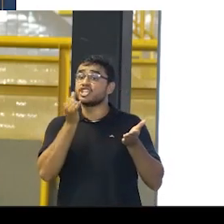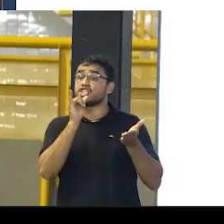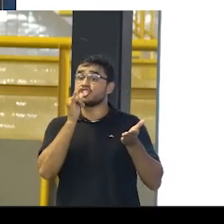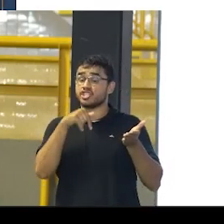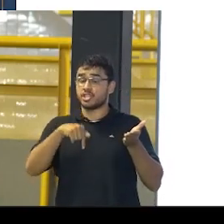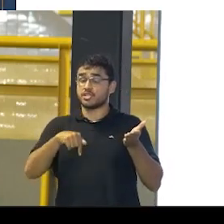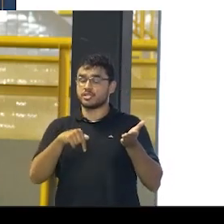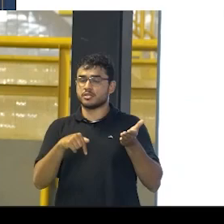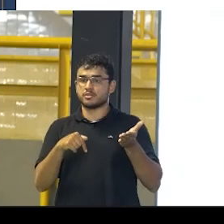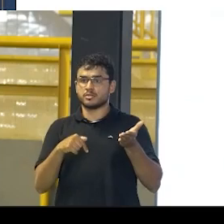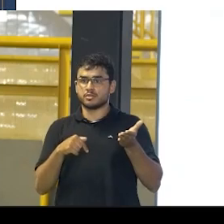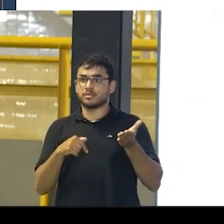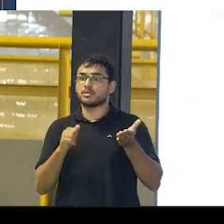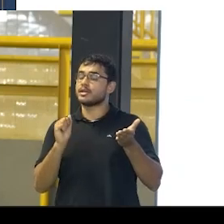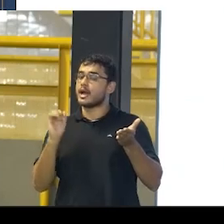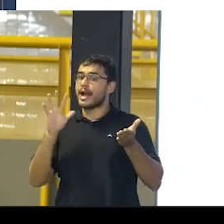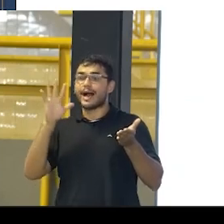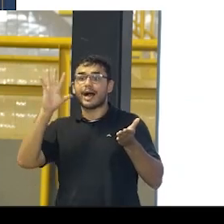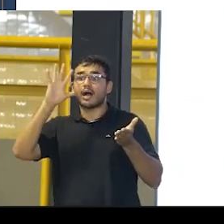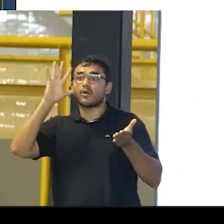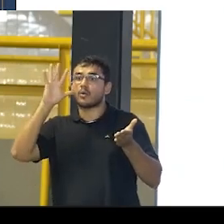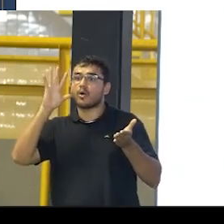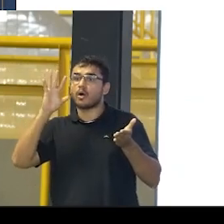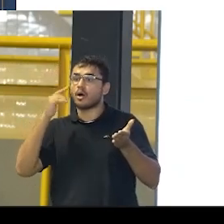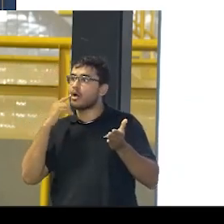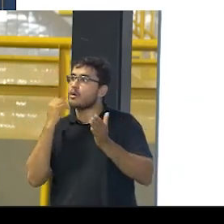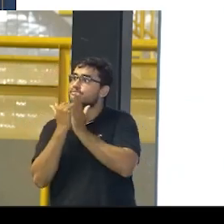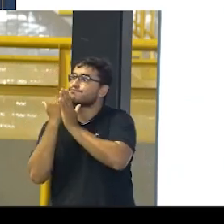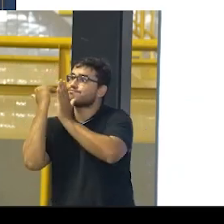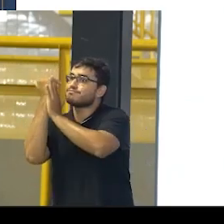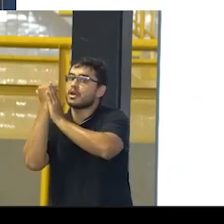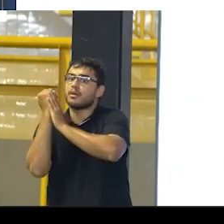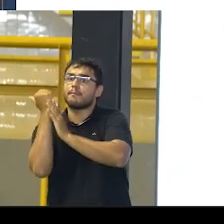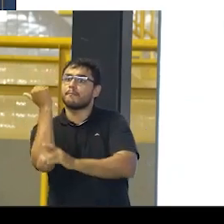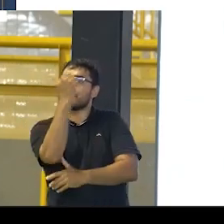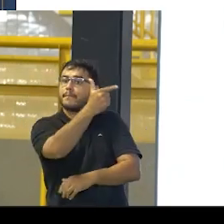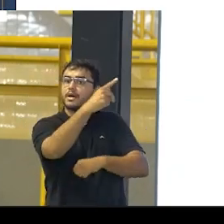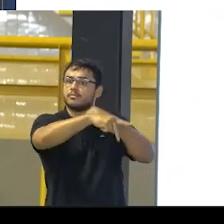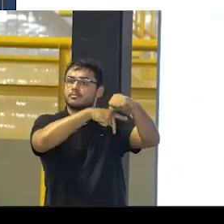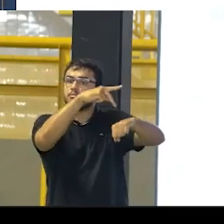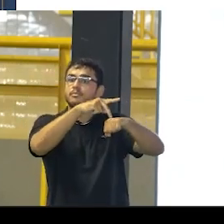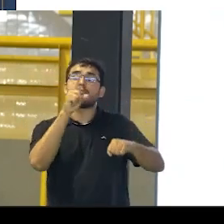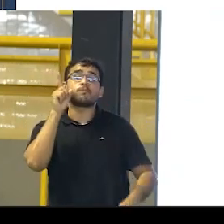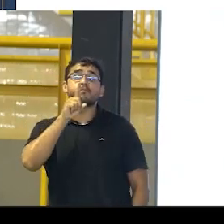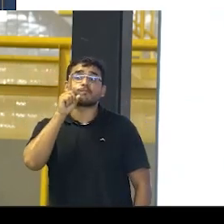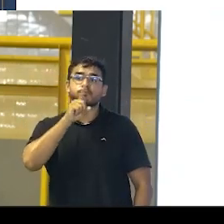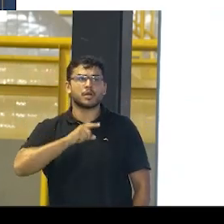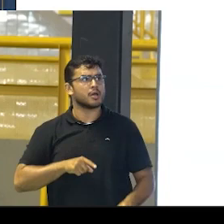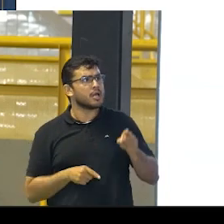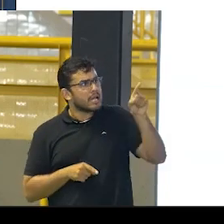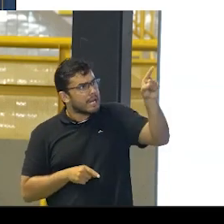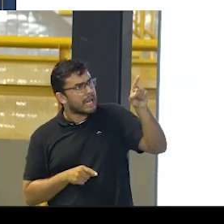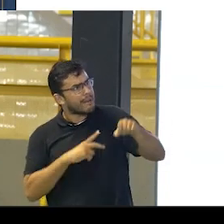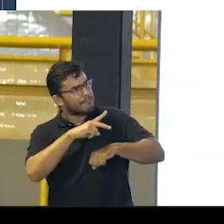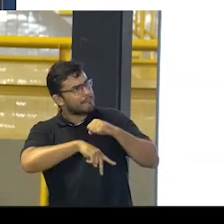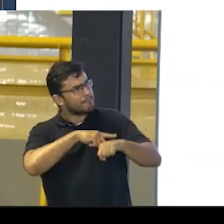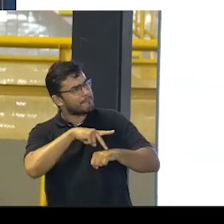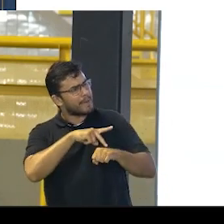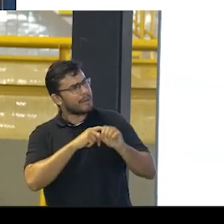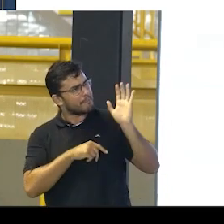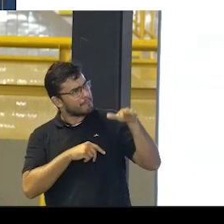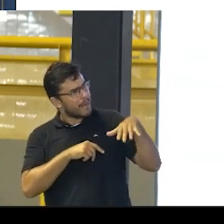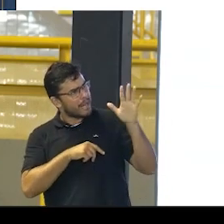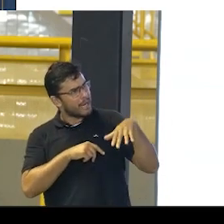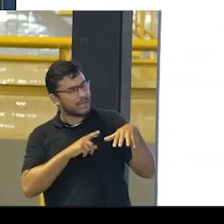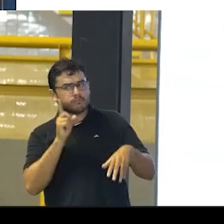2/3 a mais do que o norte-americano paga. E lembra, a renda do norte-americano é muito maior do que a nossa. Então, eles poderiam